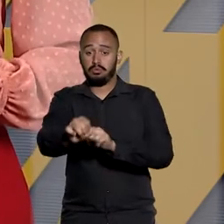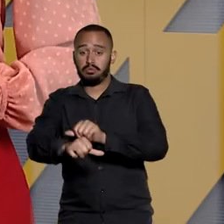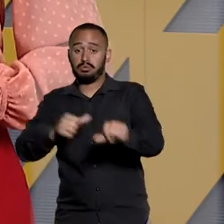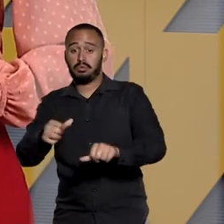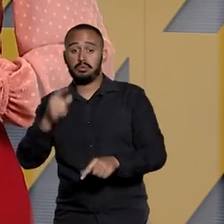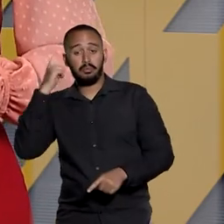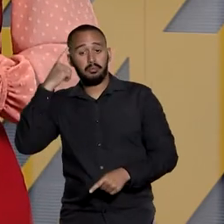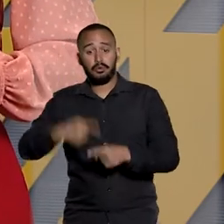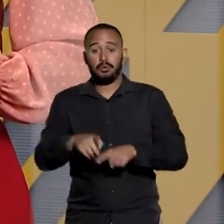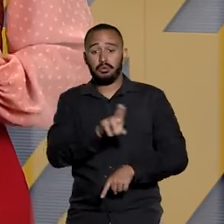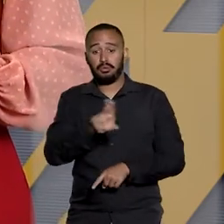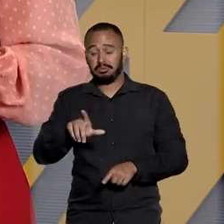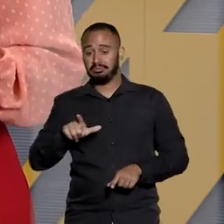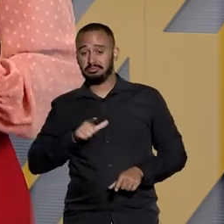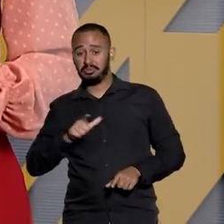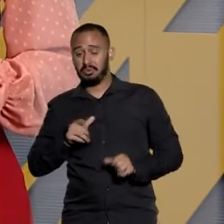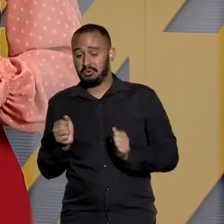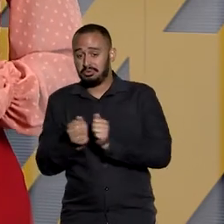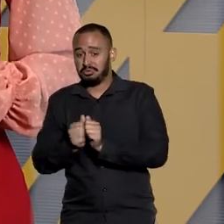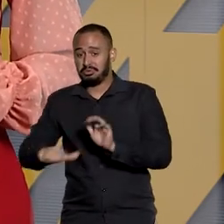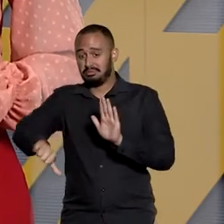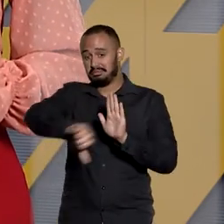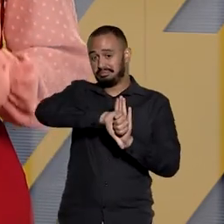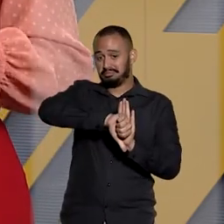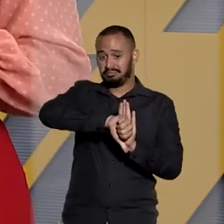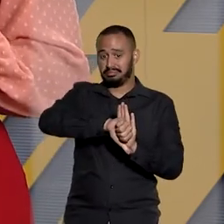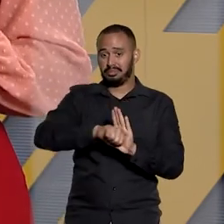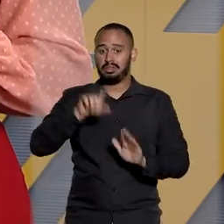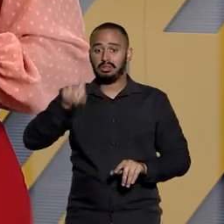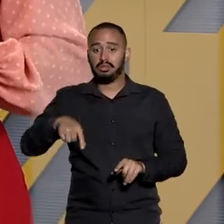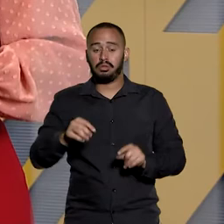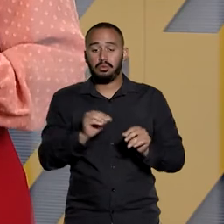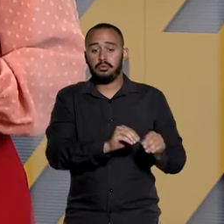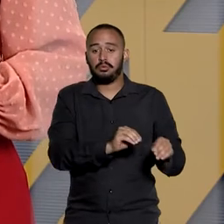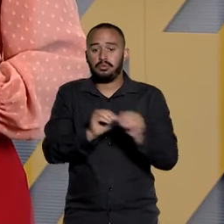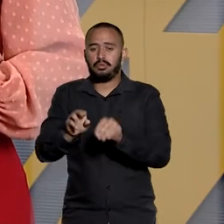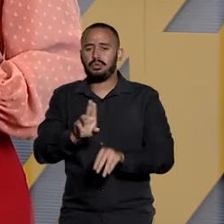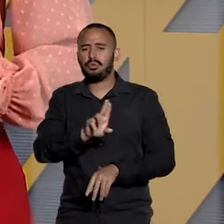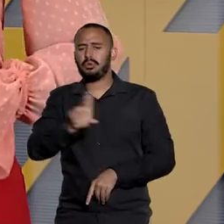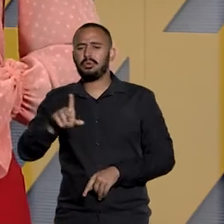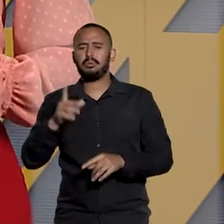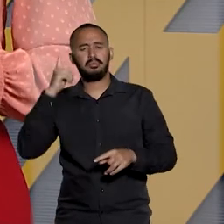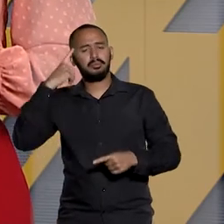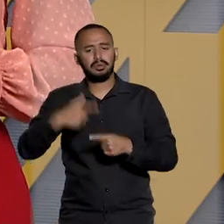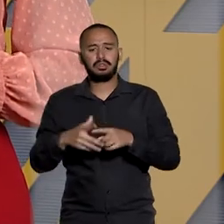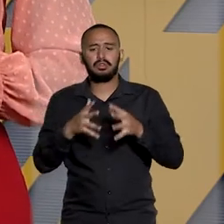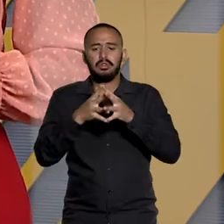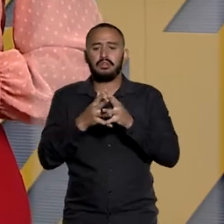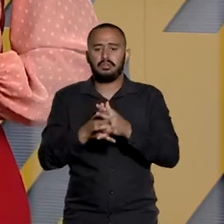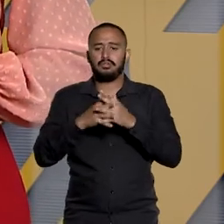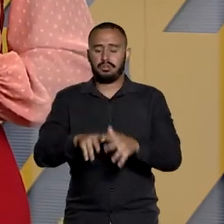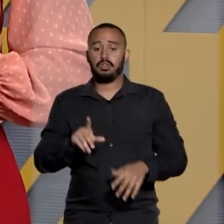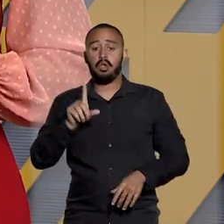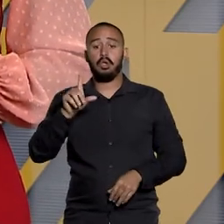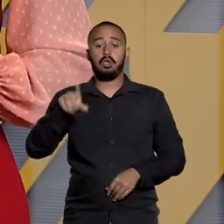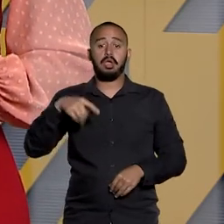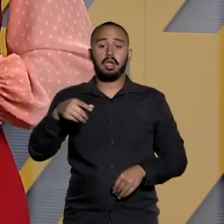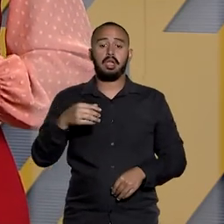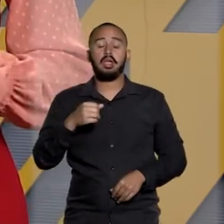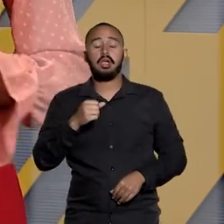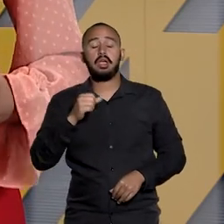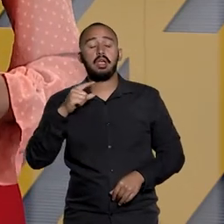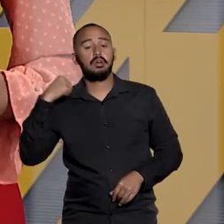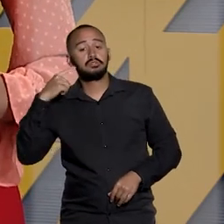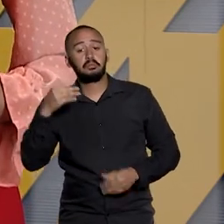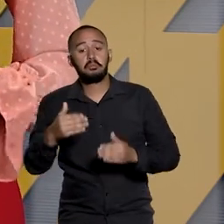por existência de homônimo acusado de crime. Para evitar constrangimentos, o advogado pediu para incluir o sobrenome